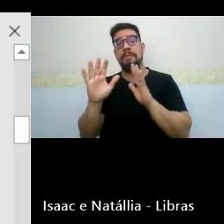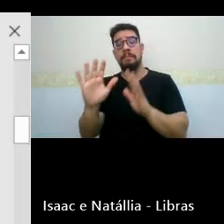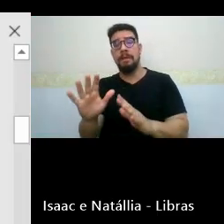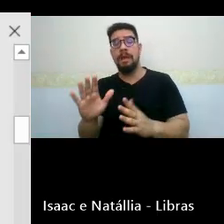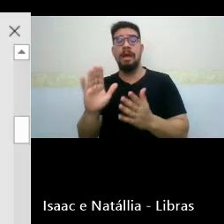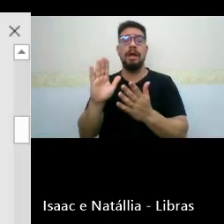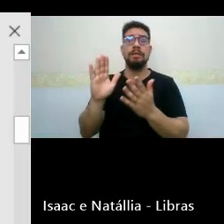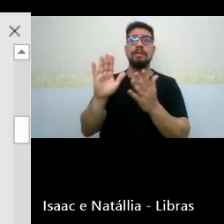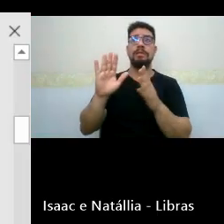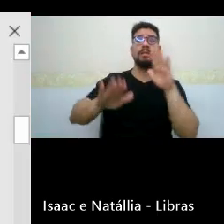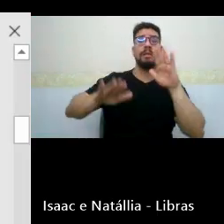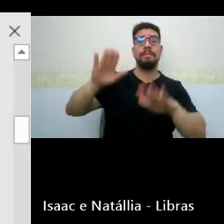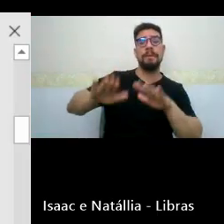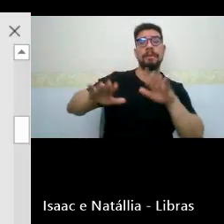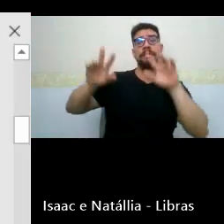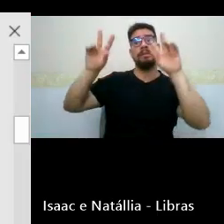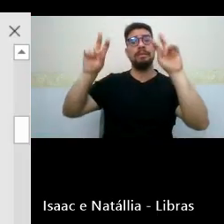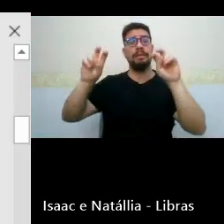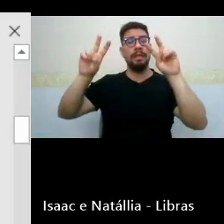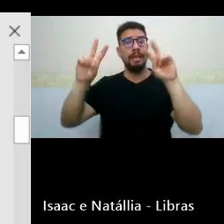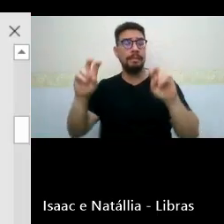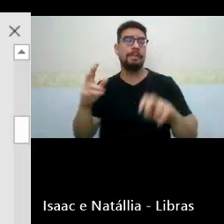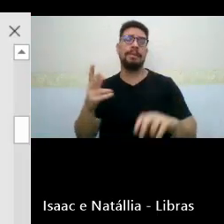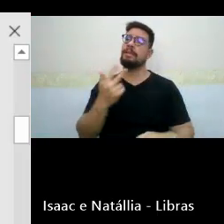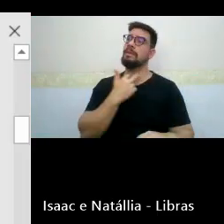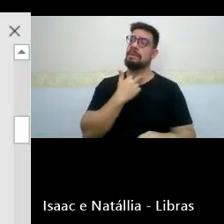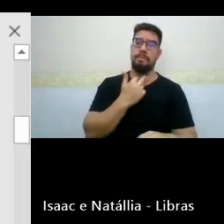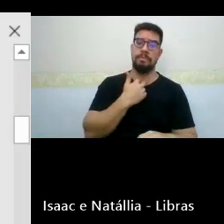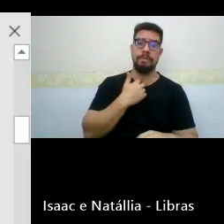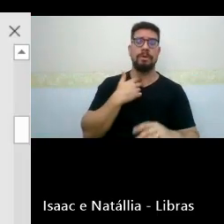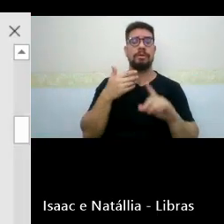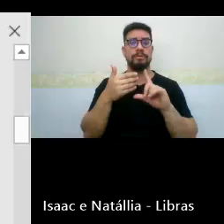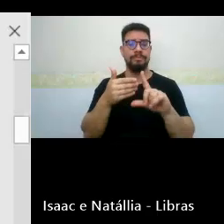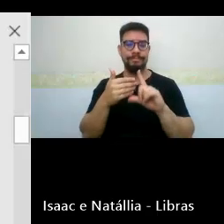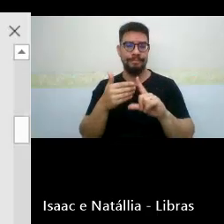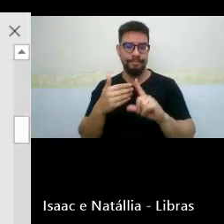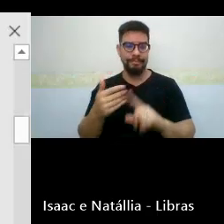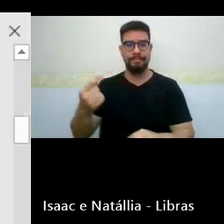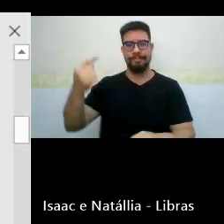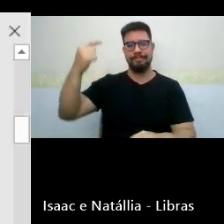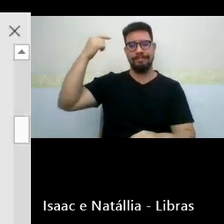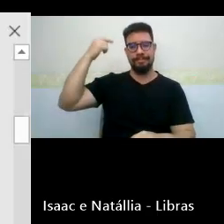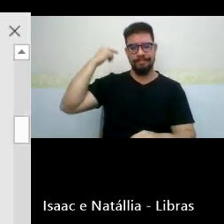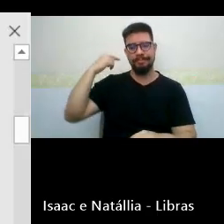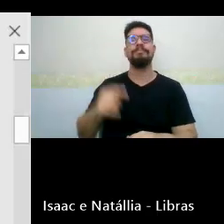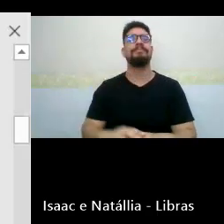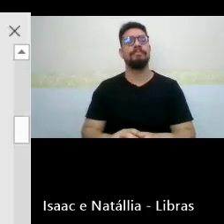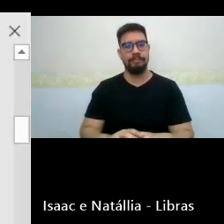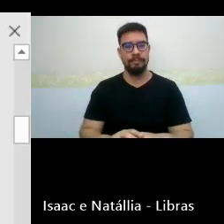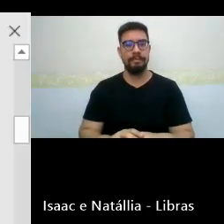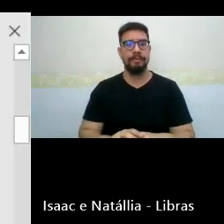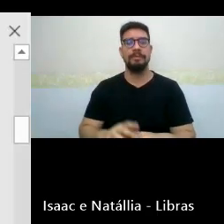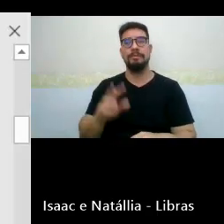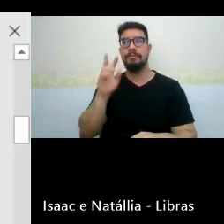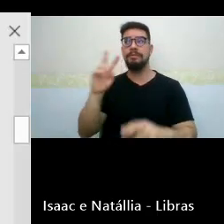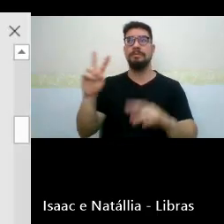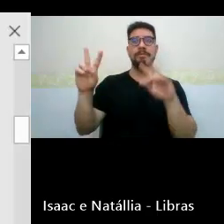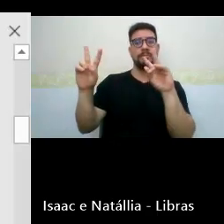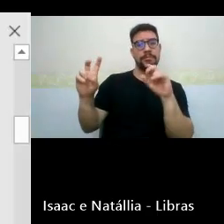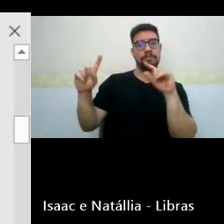da temática da dissertação ou da tese. Se não tivesse uma relevância,